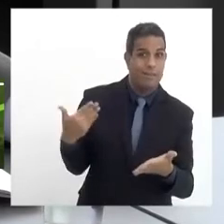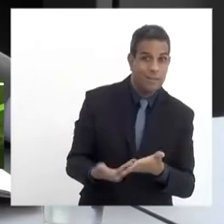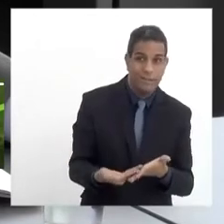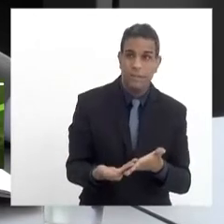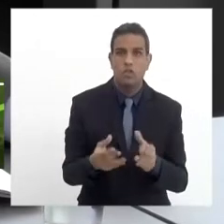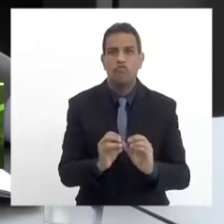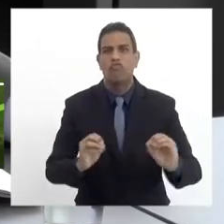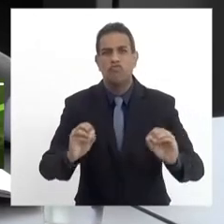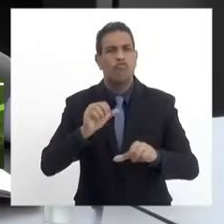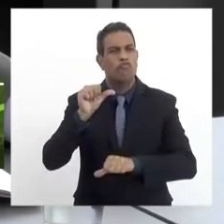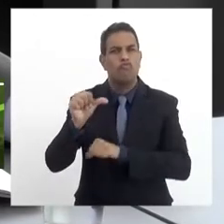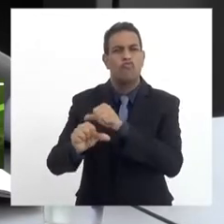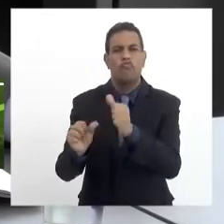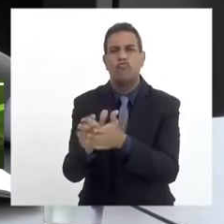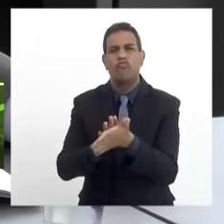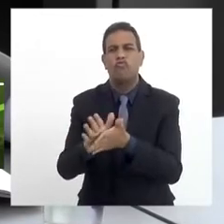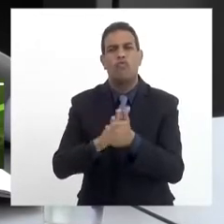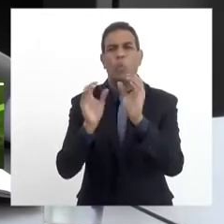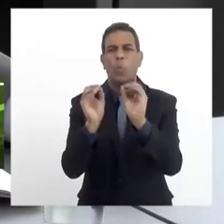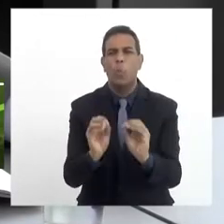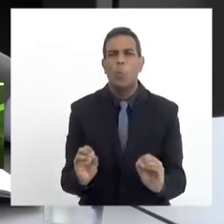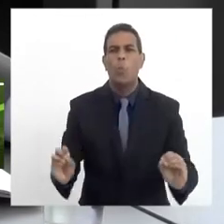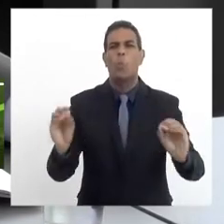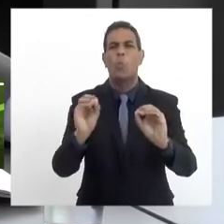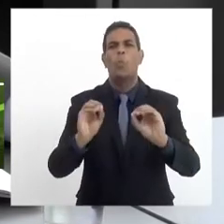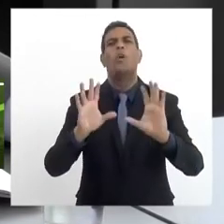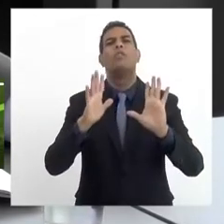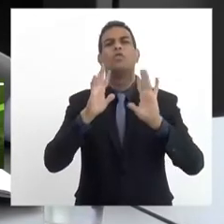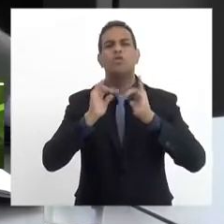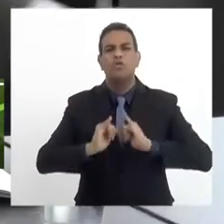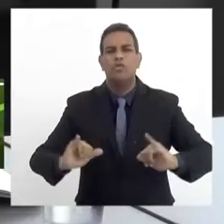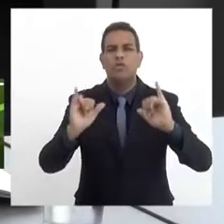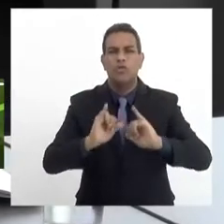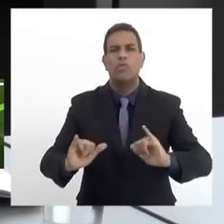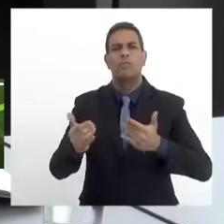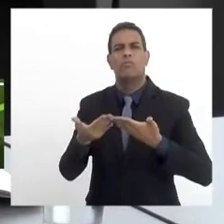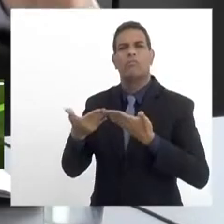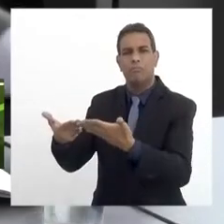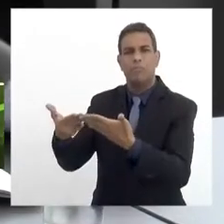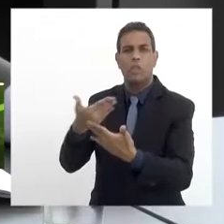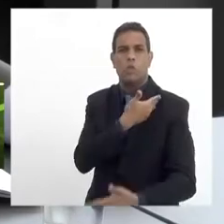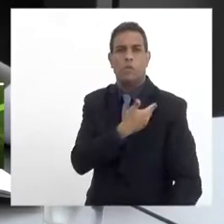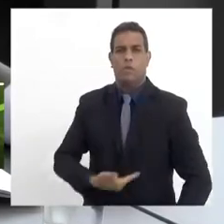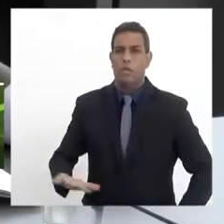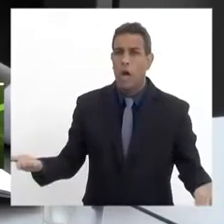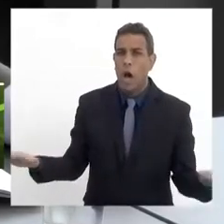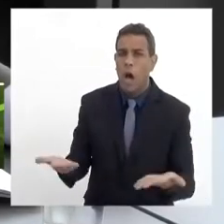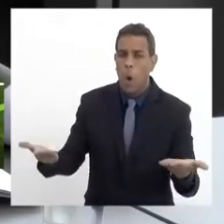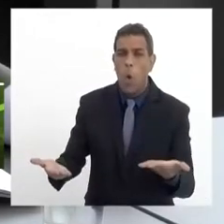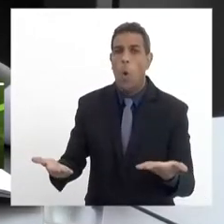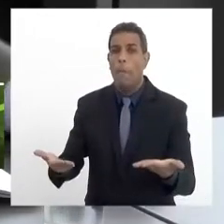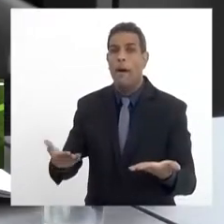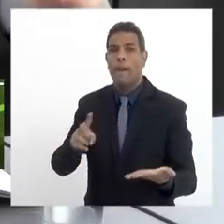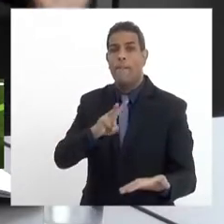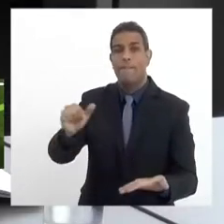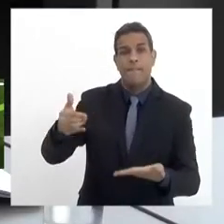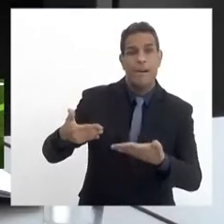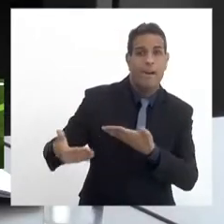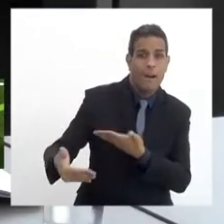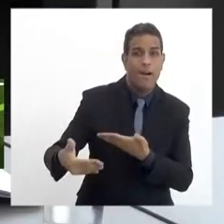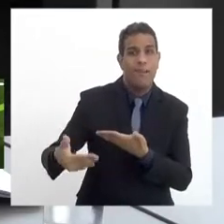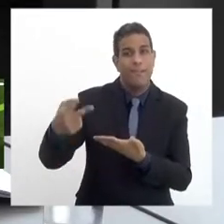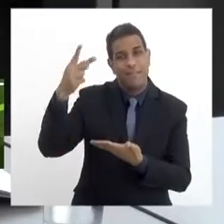nada aconteceu. Eu já oficiei ao governador atual da necessidade. O